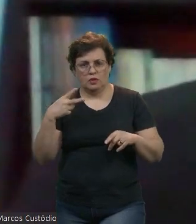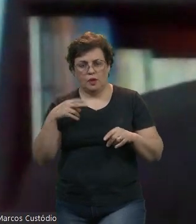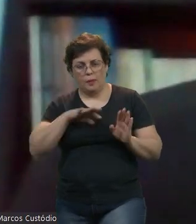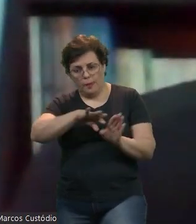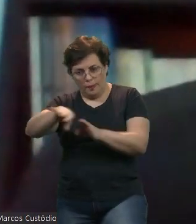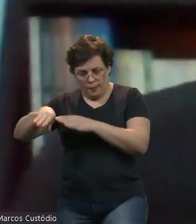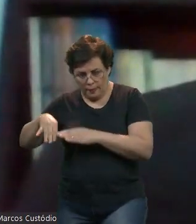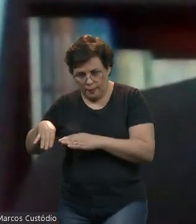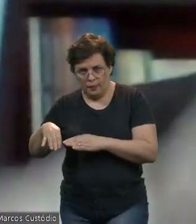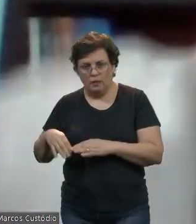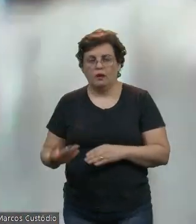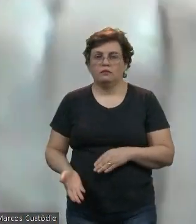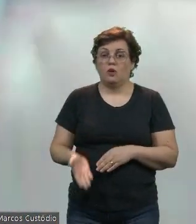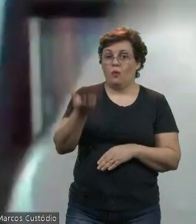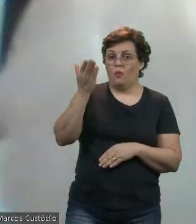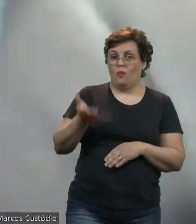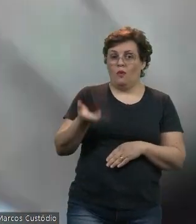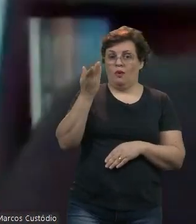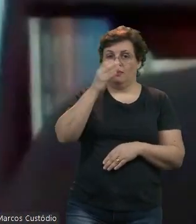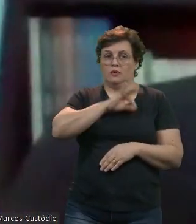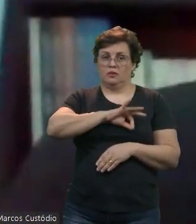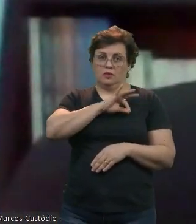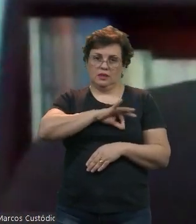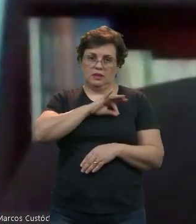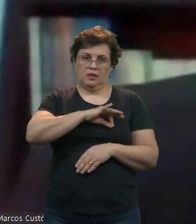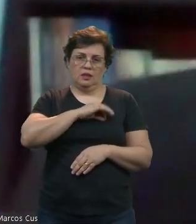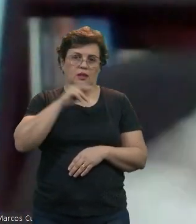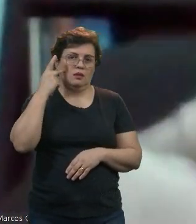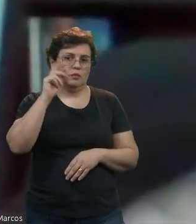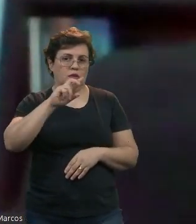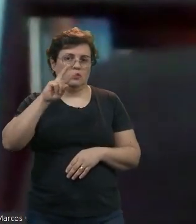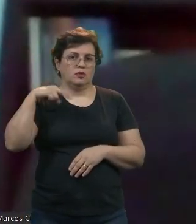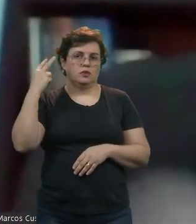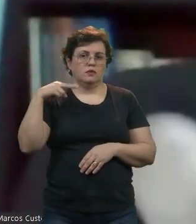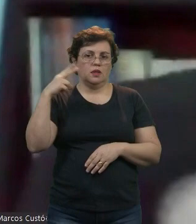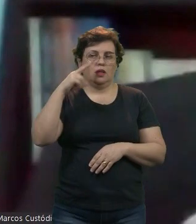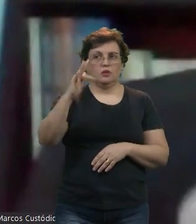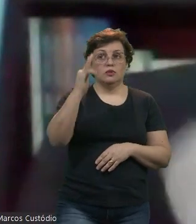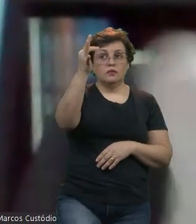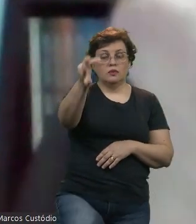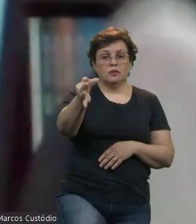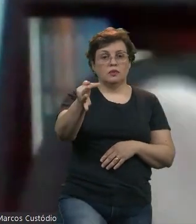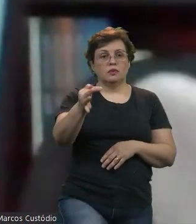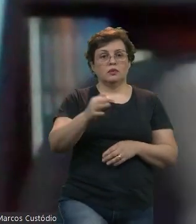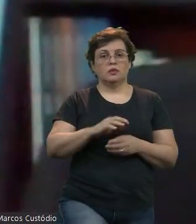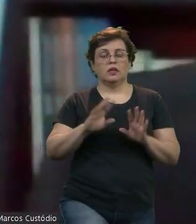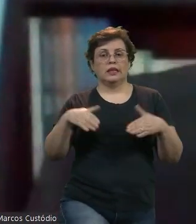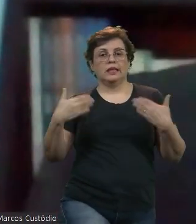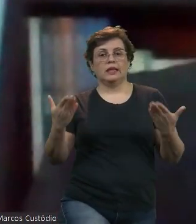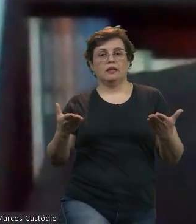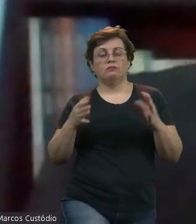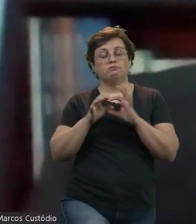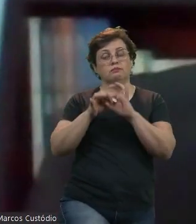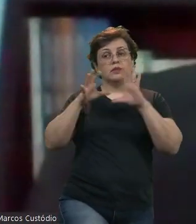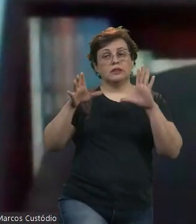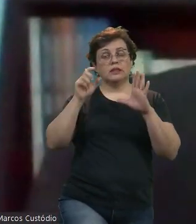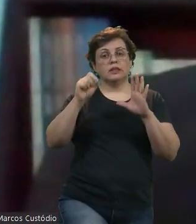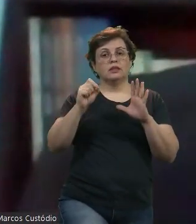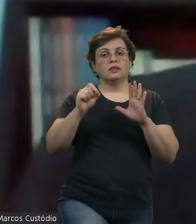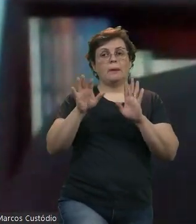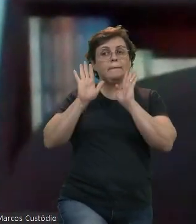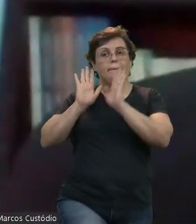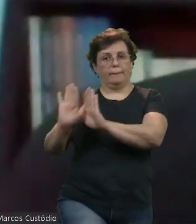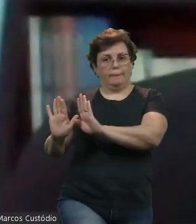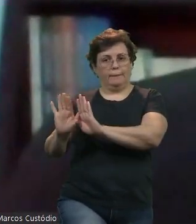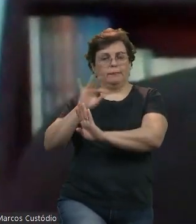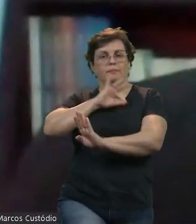aos subsídios dos vereadores para a legislatura futura. Deliberadamente, permitimos que ficasse congelado